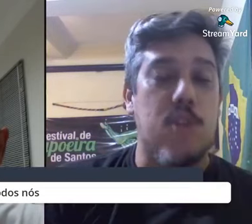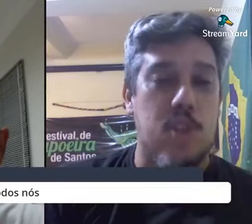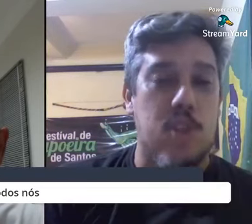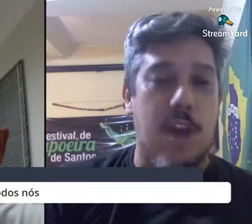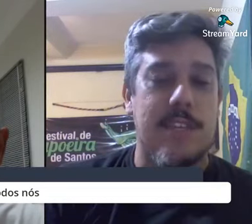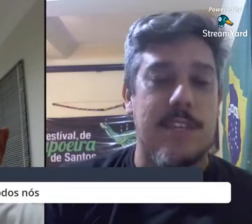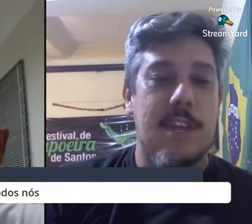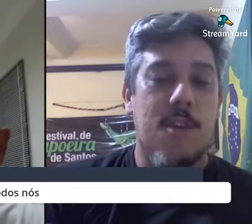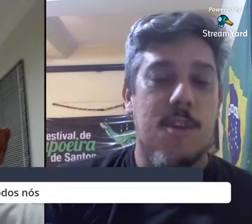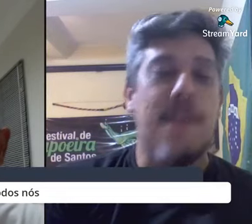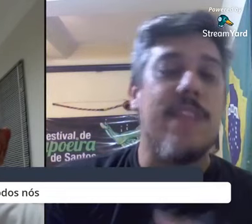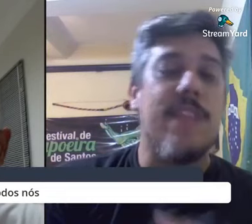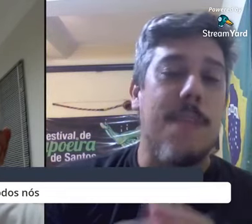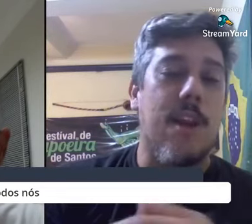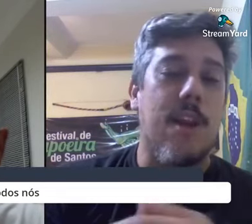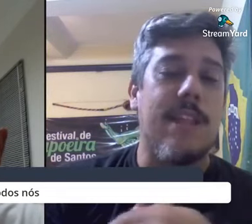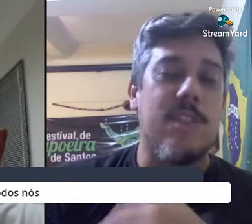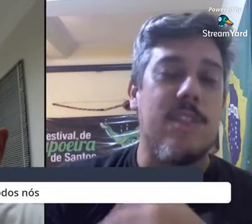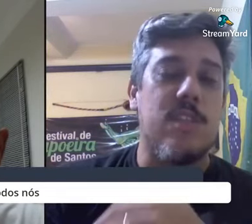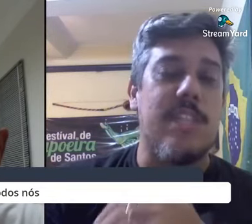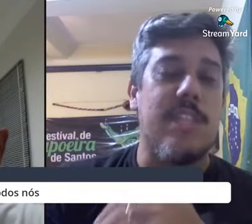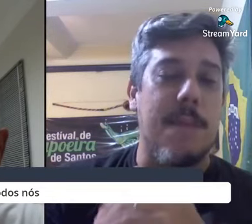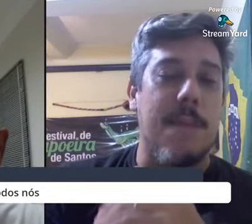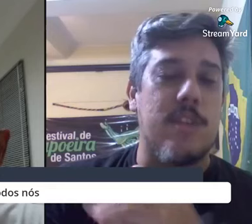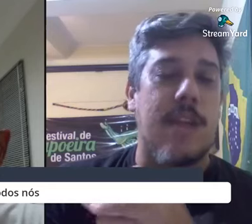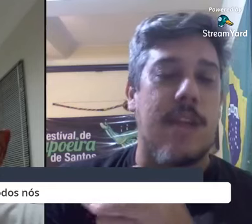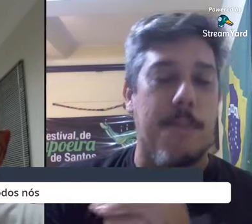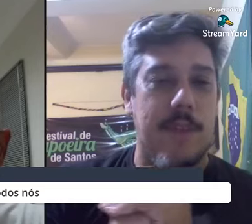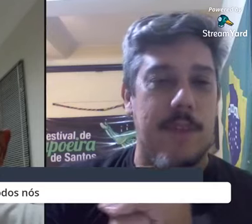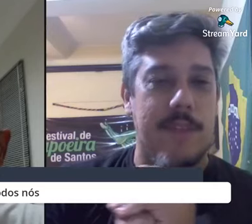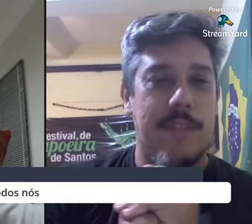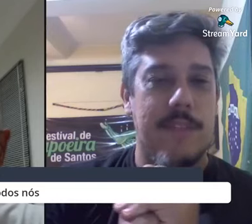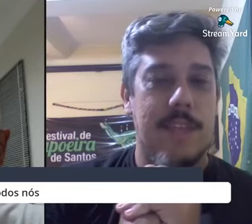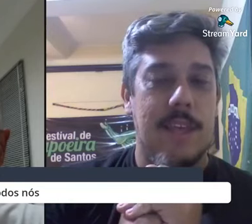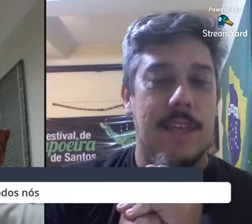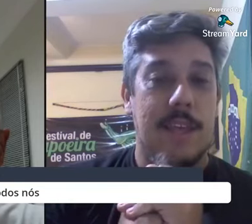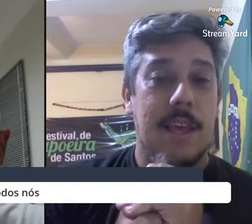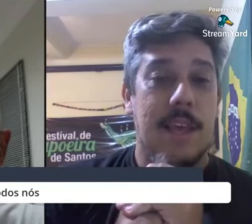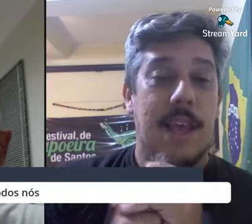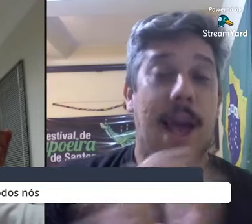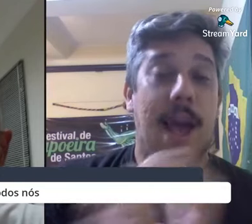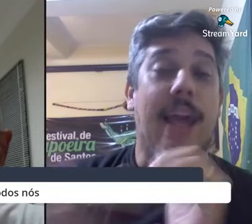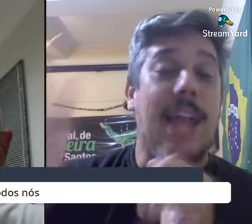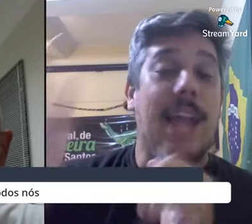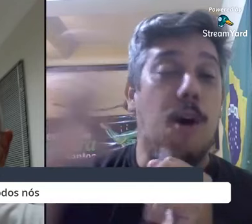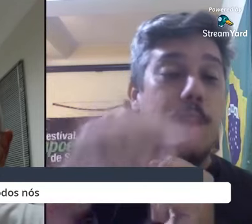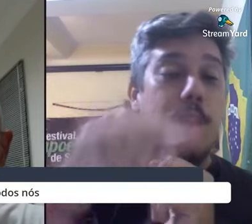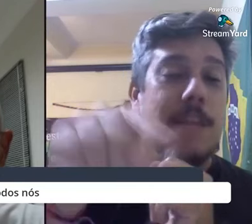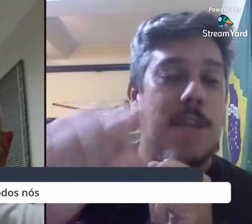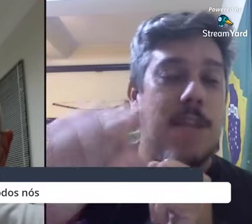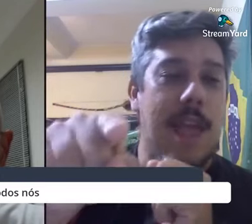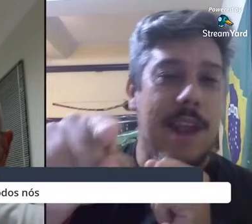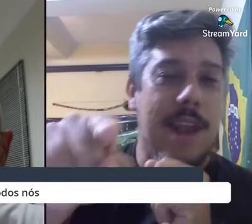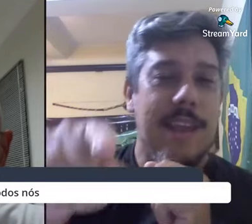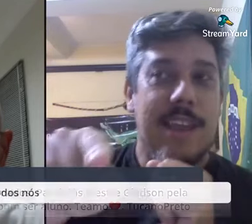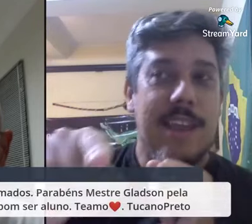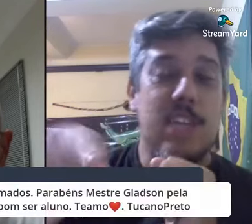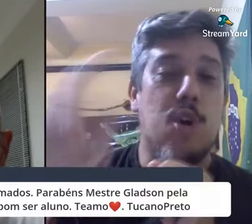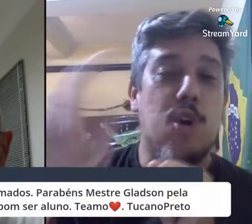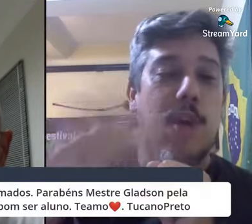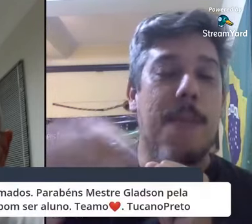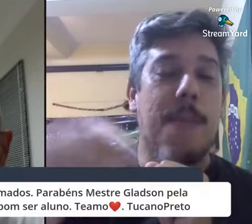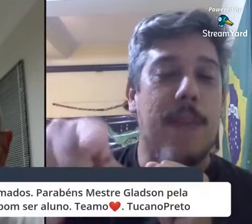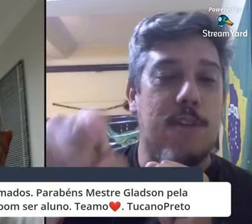para todos nós uma vida melhor através dos ensinamentos da capoeira. Aquela outra mulher